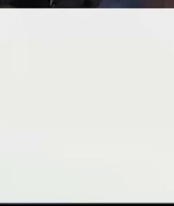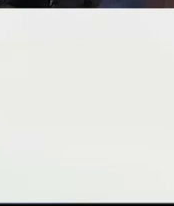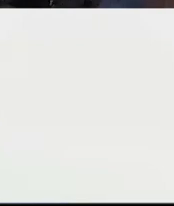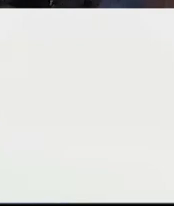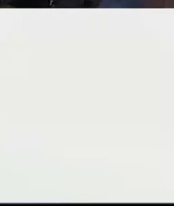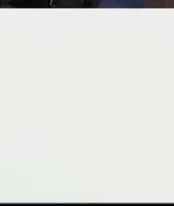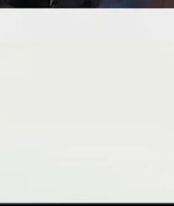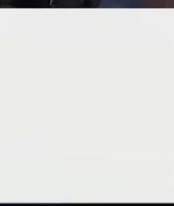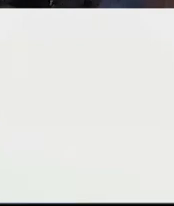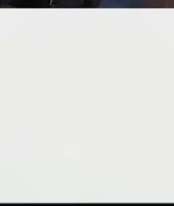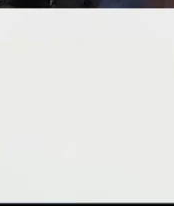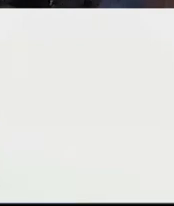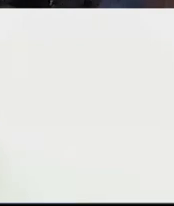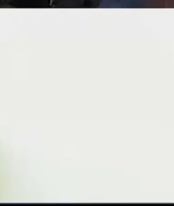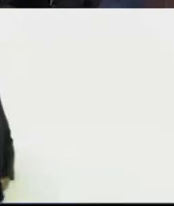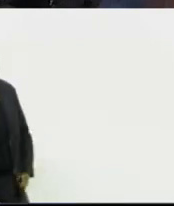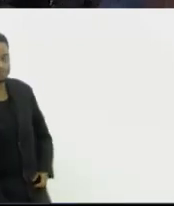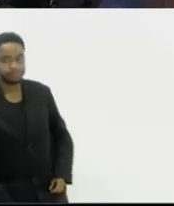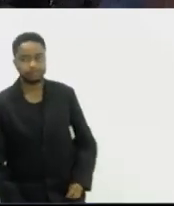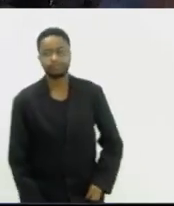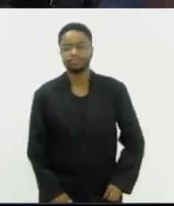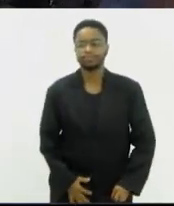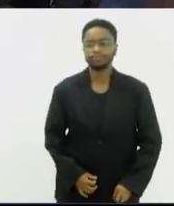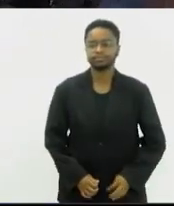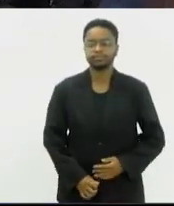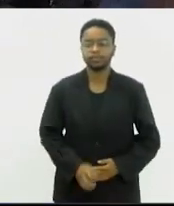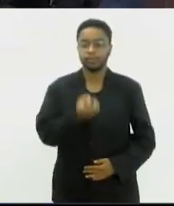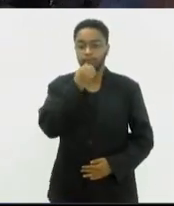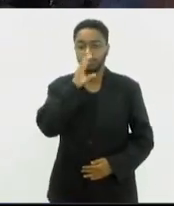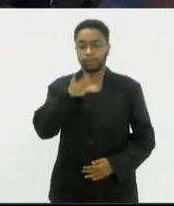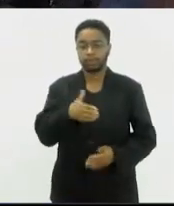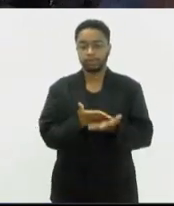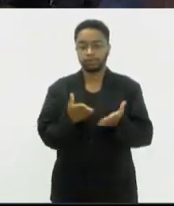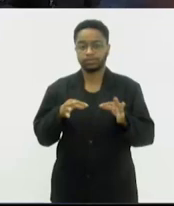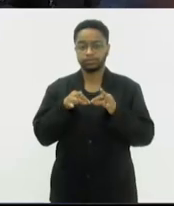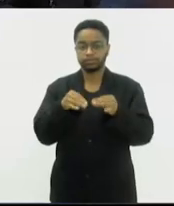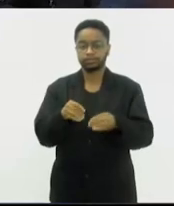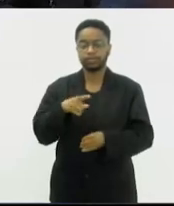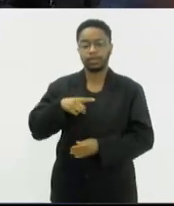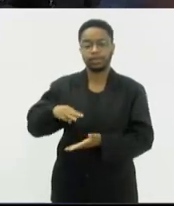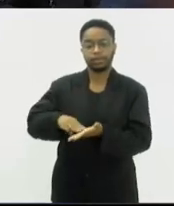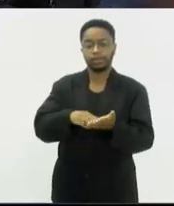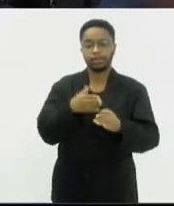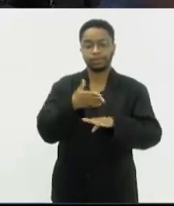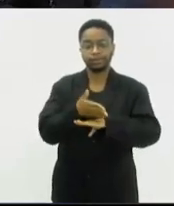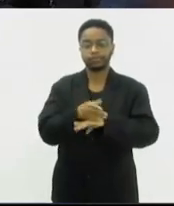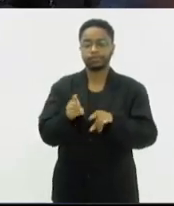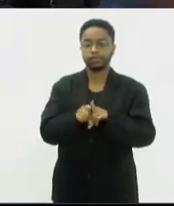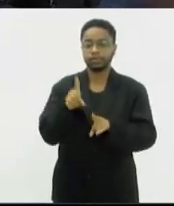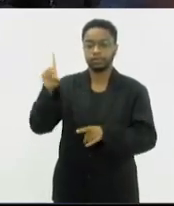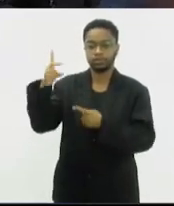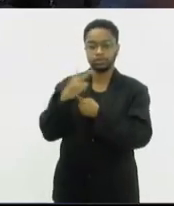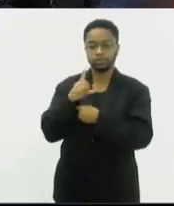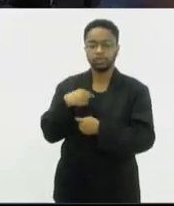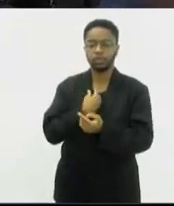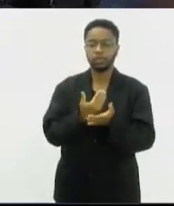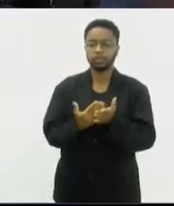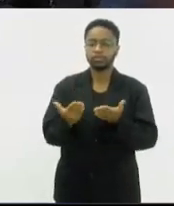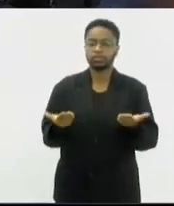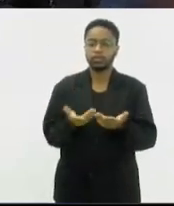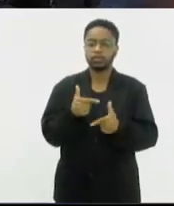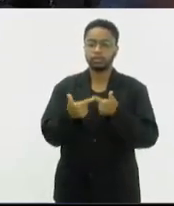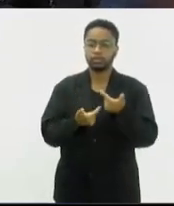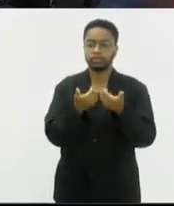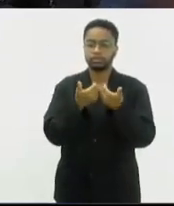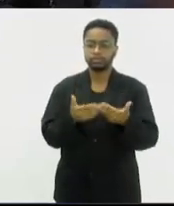Muito boa tarde a todos. Havendo um número legal e sob a proteção de Deus, iniciamos os nossos trabalhos.